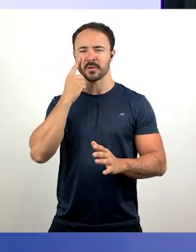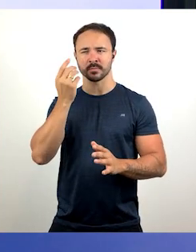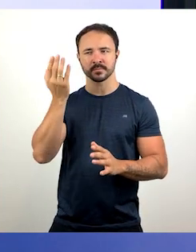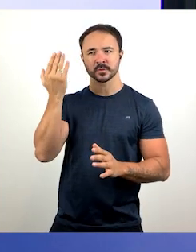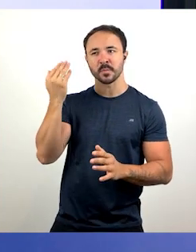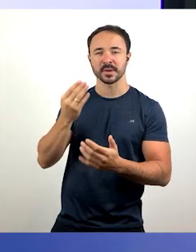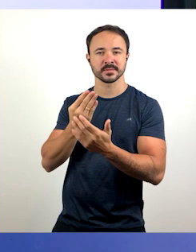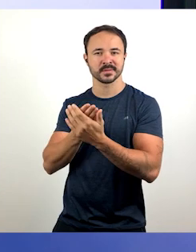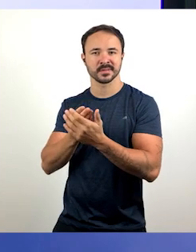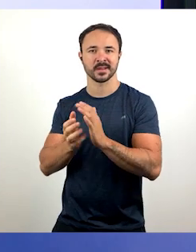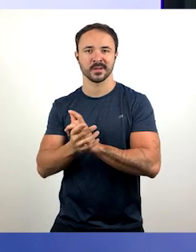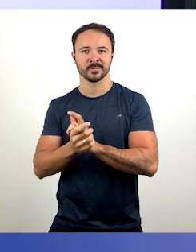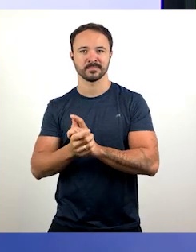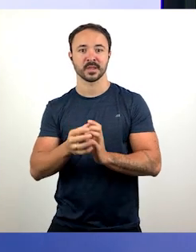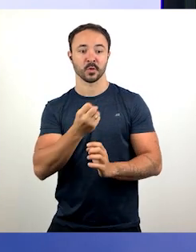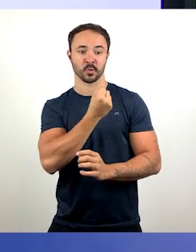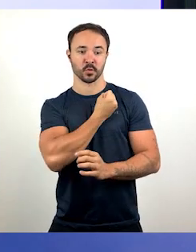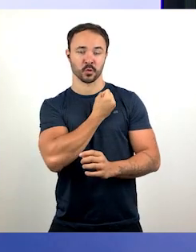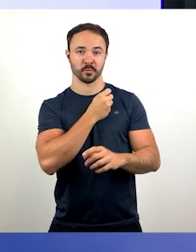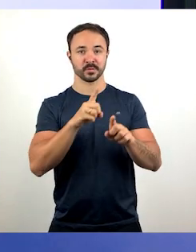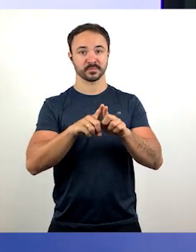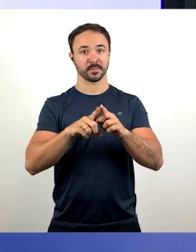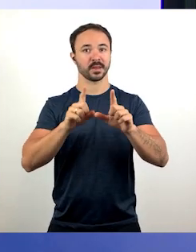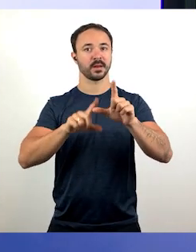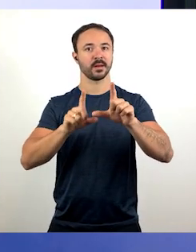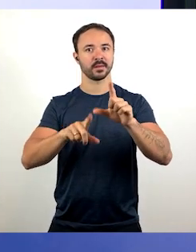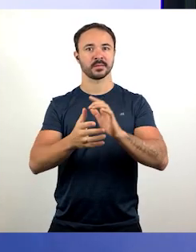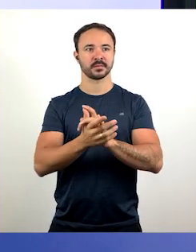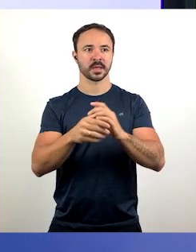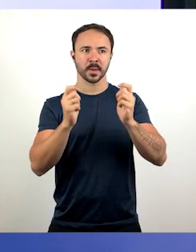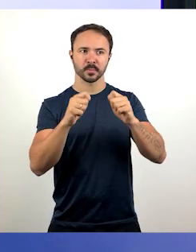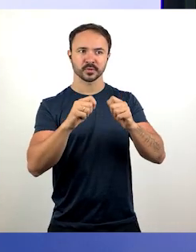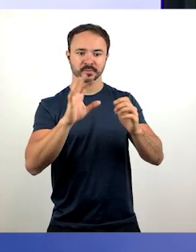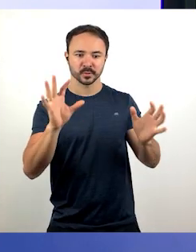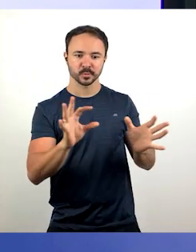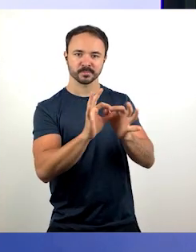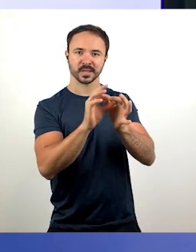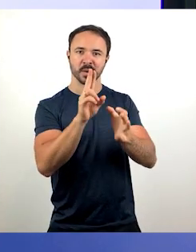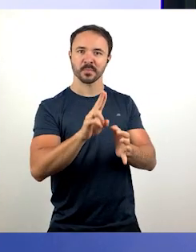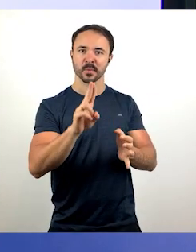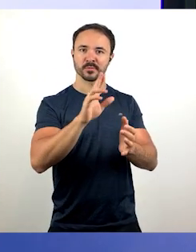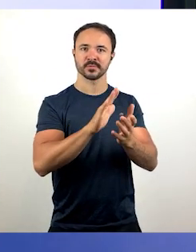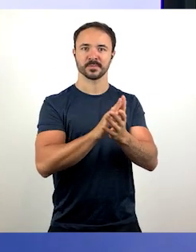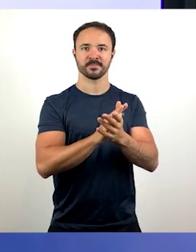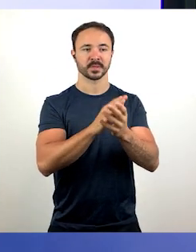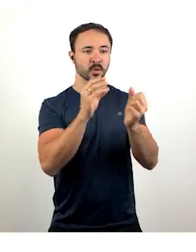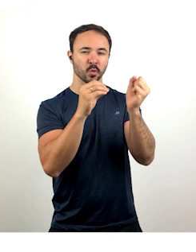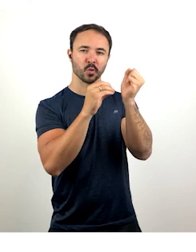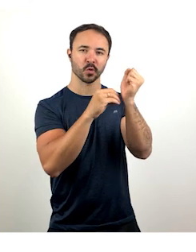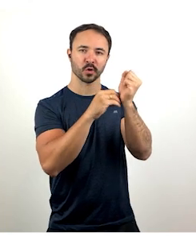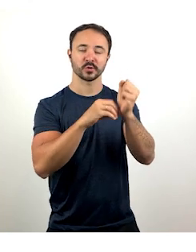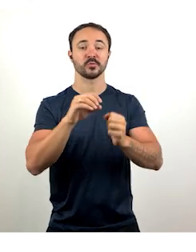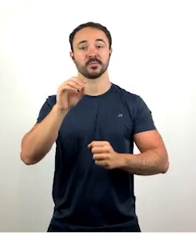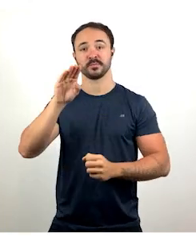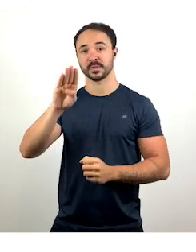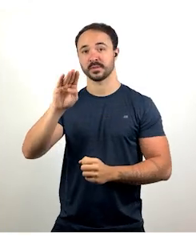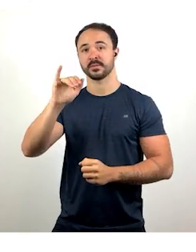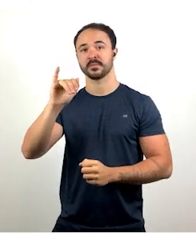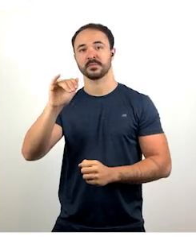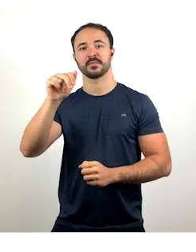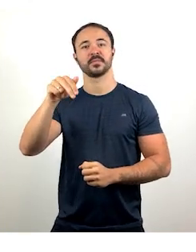números quanto letras podem ser utilizados para a construção de códigos computacionais, como o código binário ou código